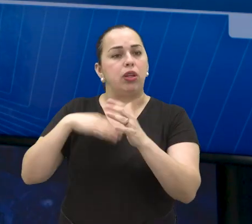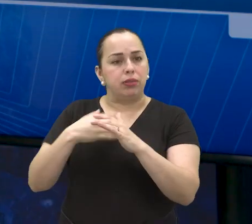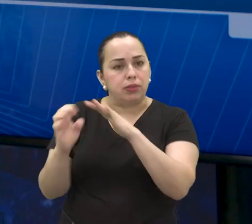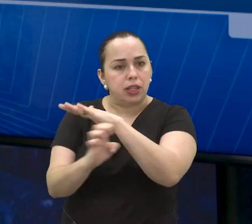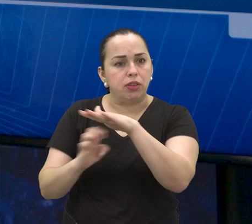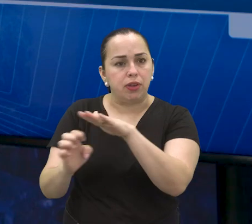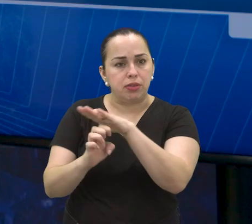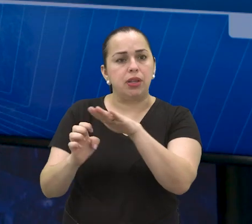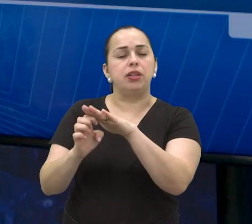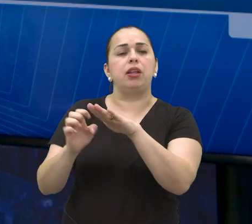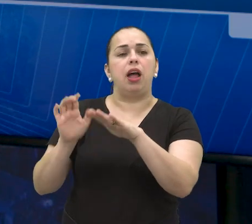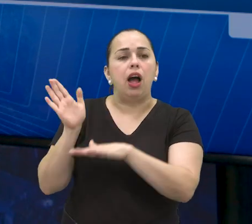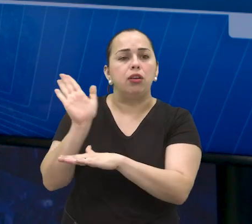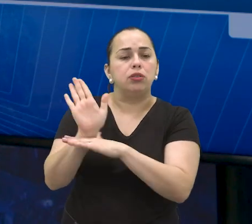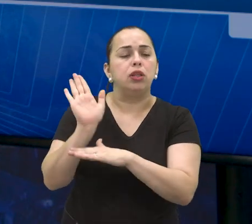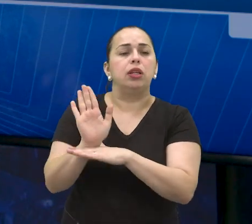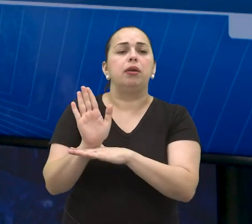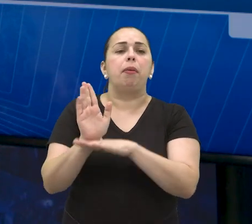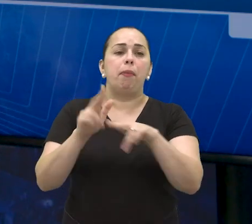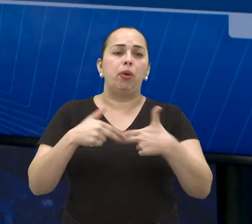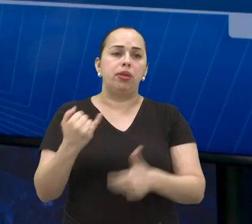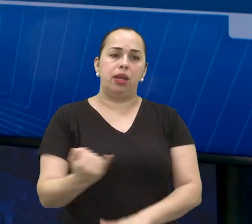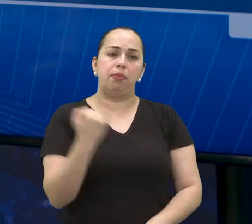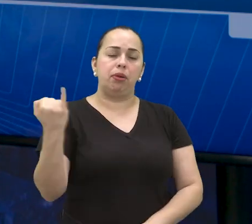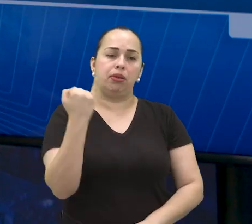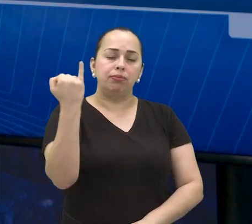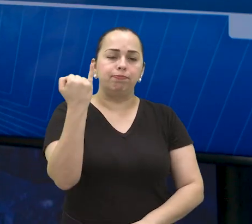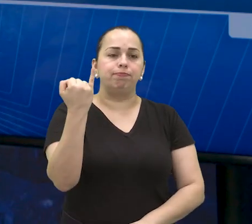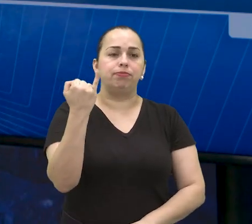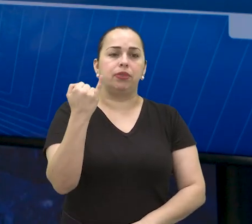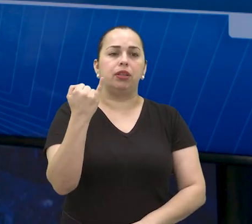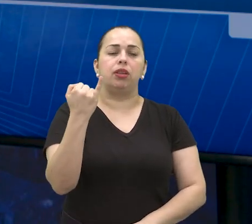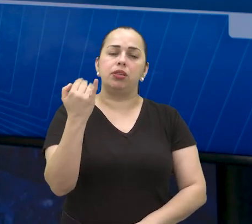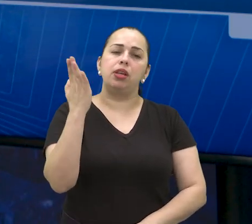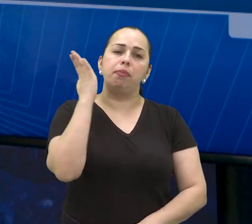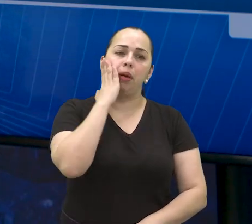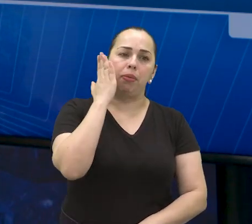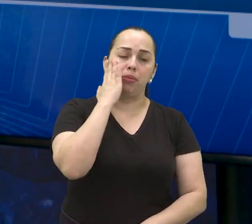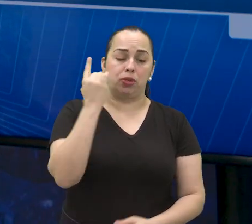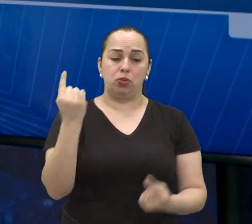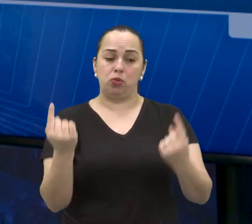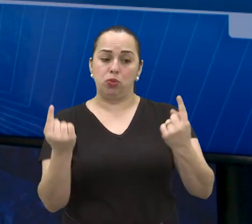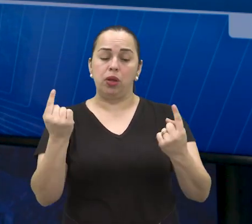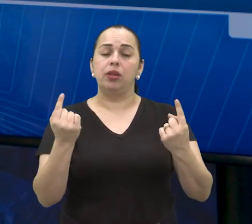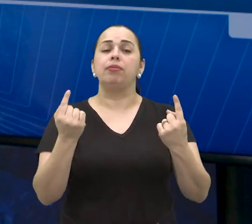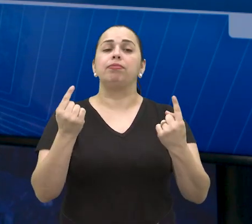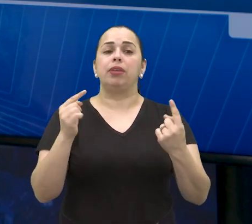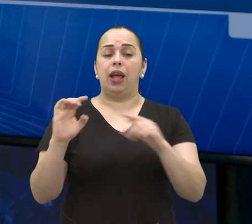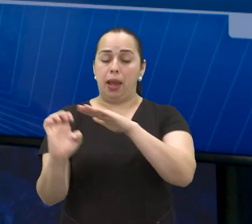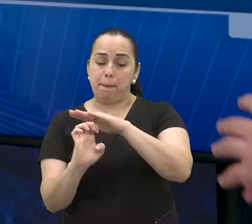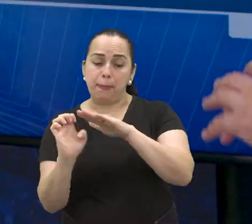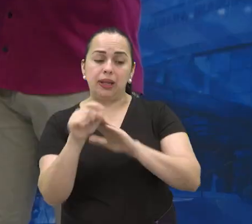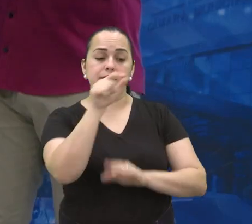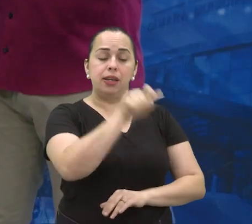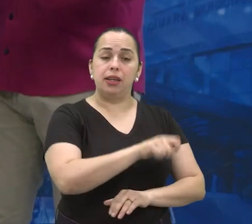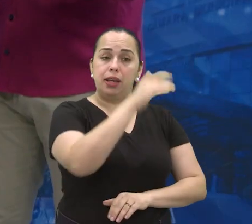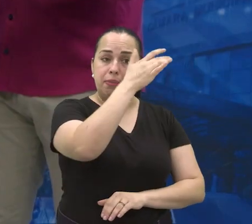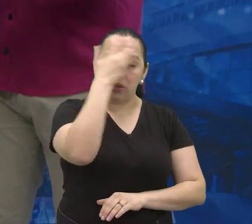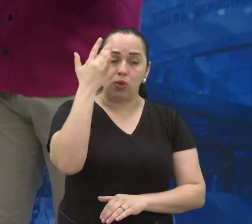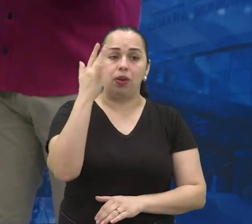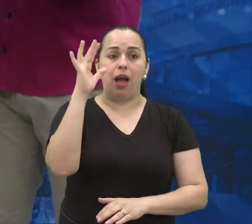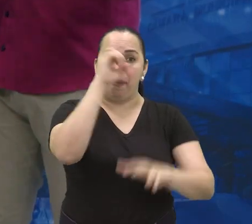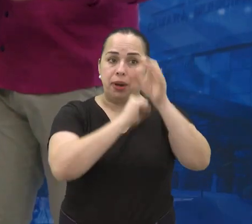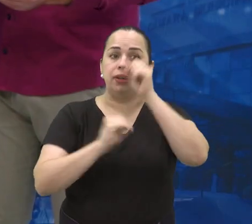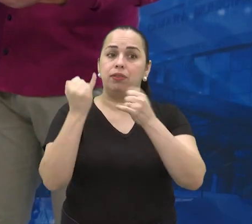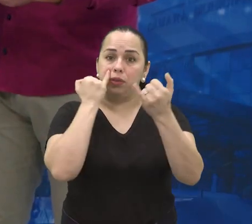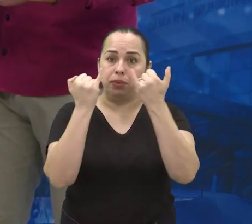fazem esse tipo de ação. Então é bem importante a gente ter esse contraponto aí dos dois lados. Perfeito. É uma mudança